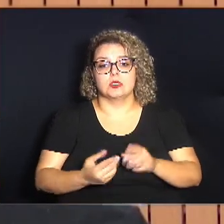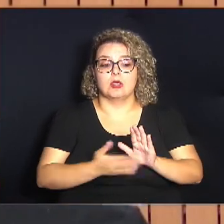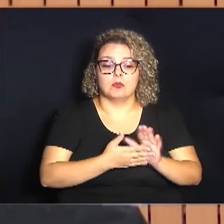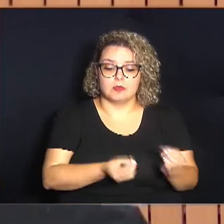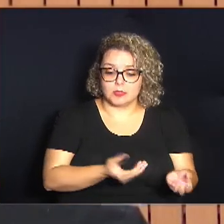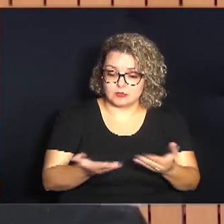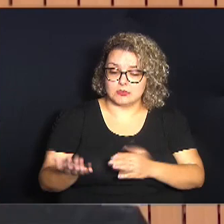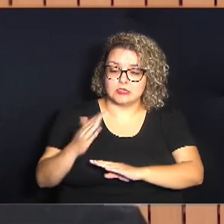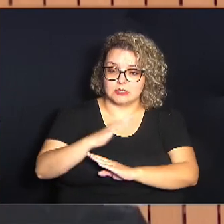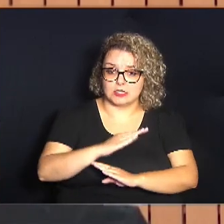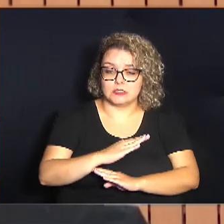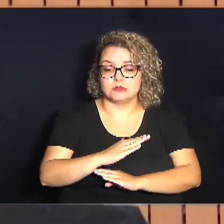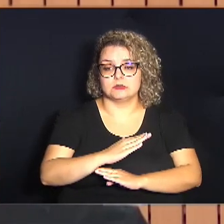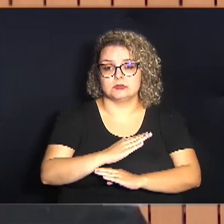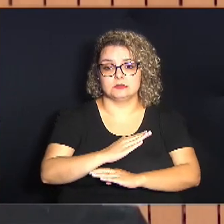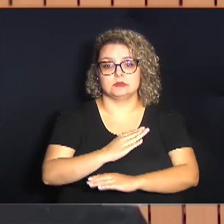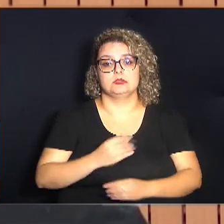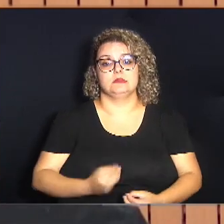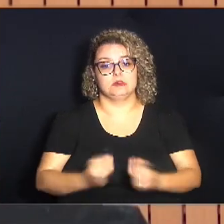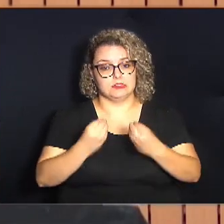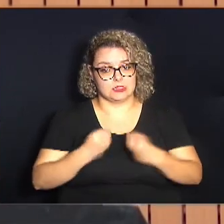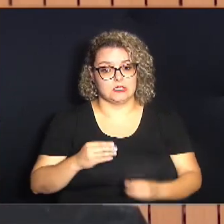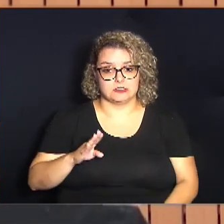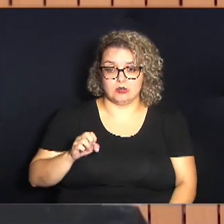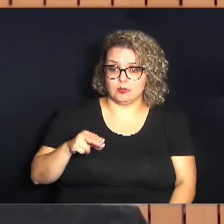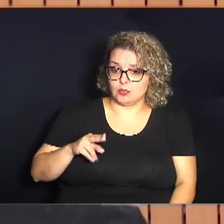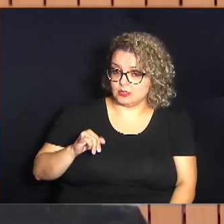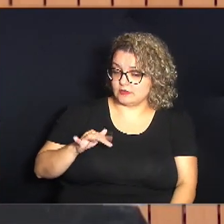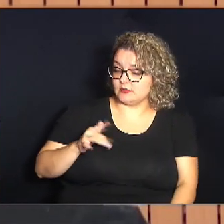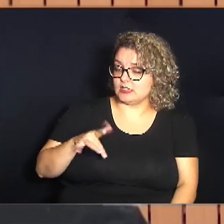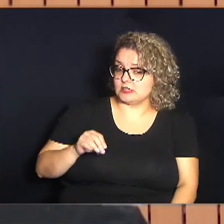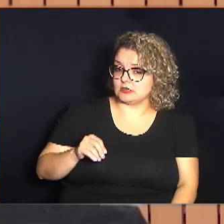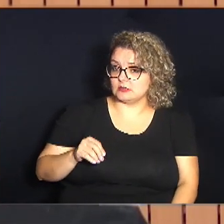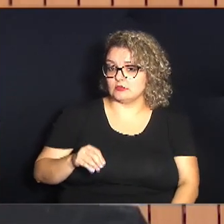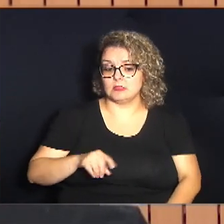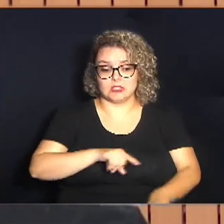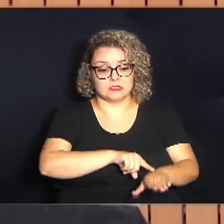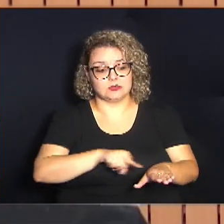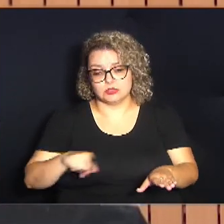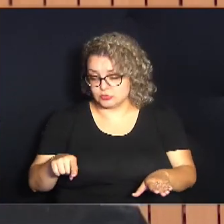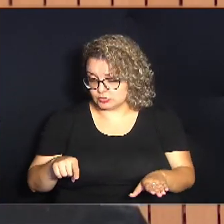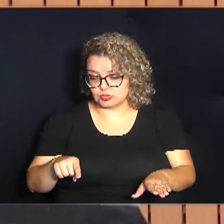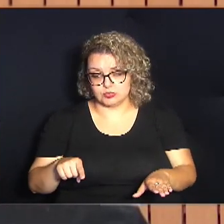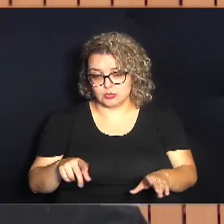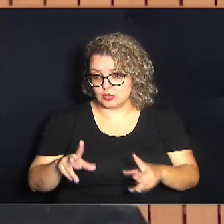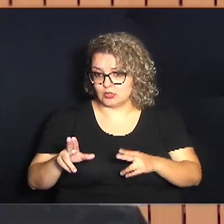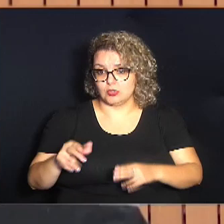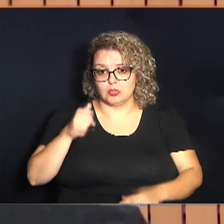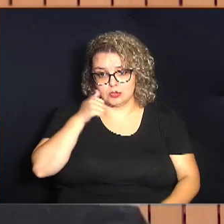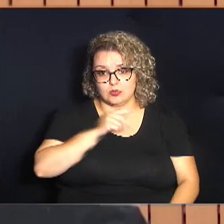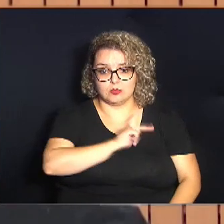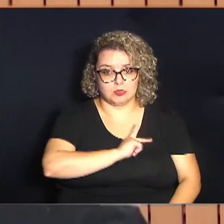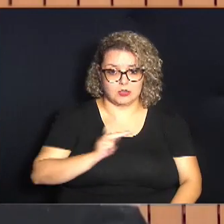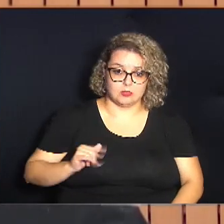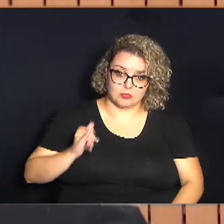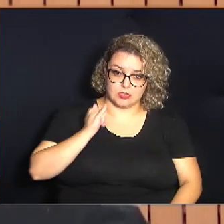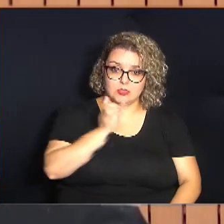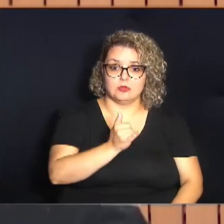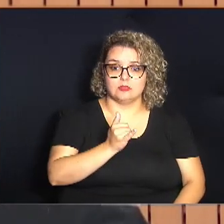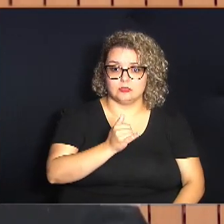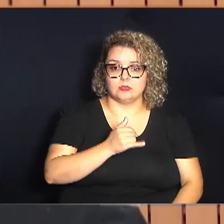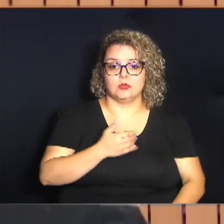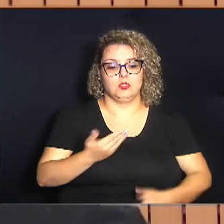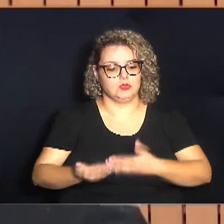casa traz essa bonificação, mas exclui, como a presidenta falou, exclui servidores